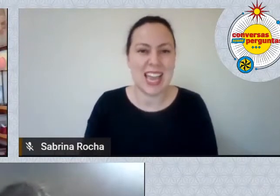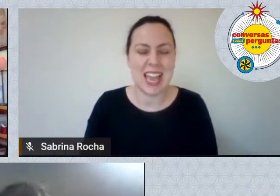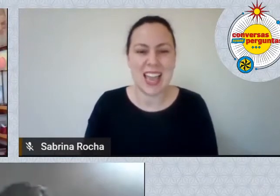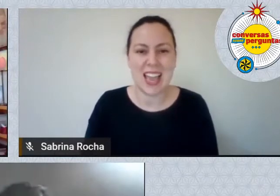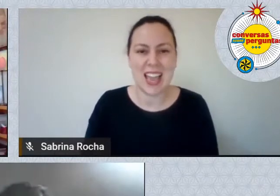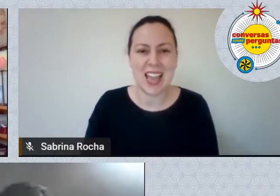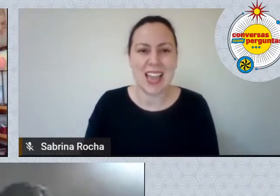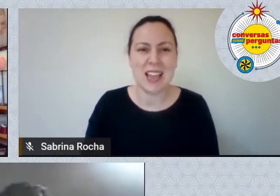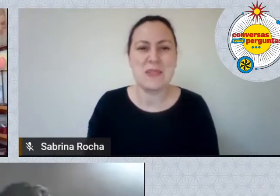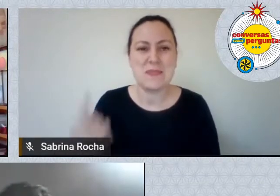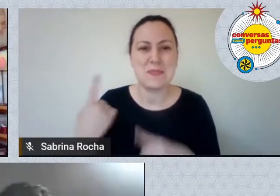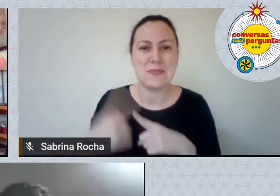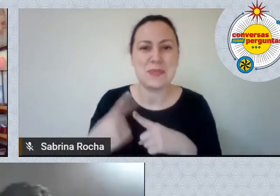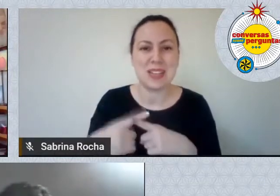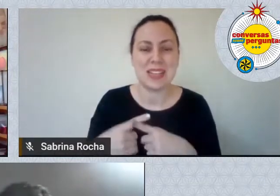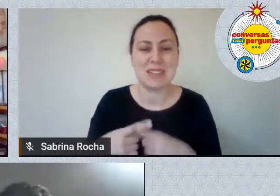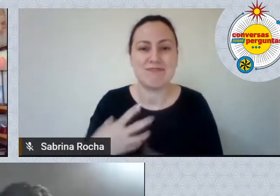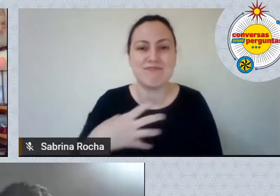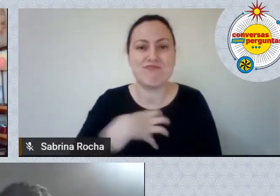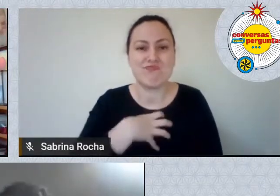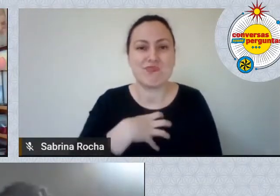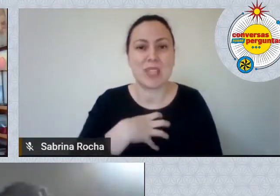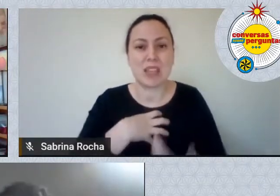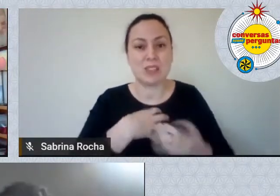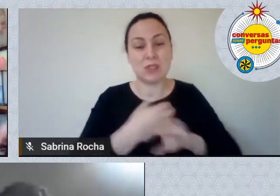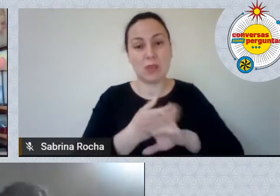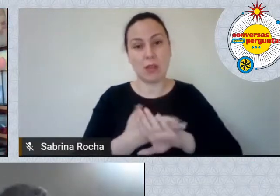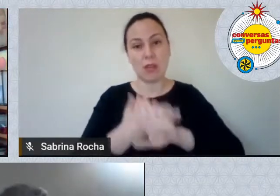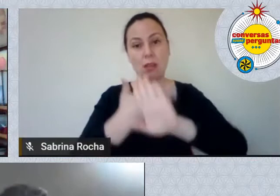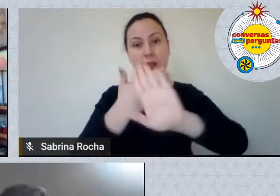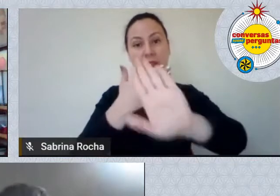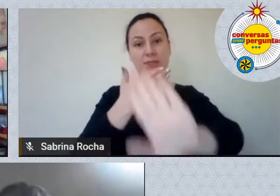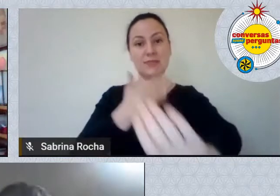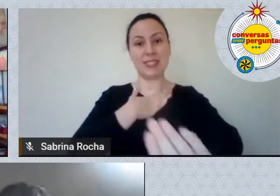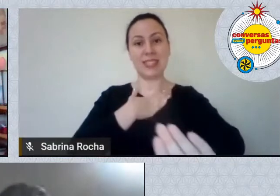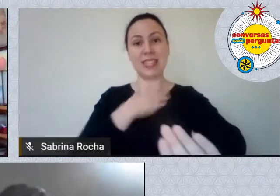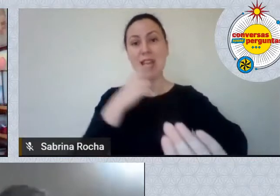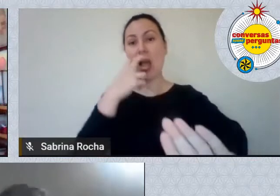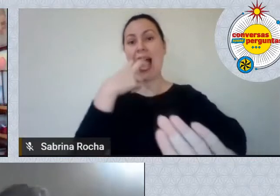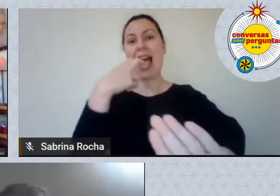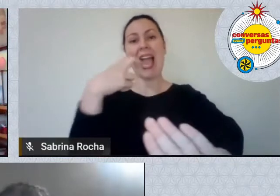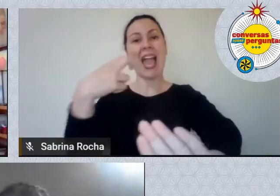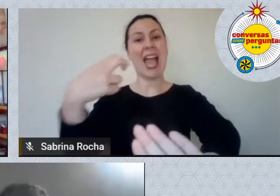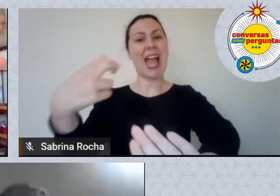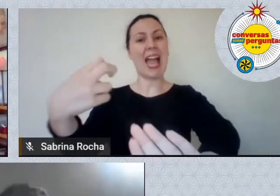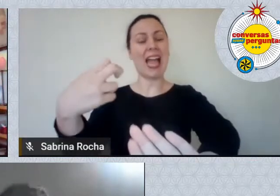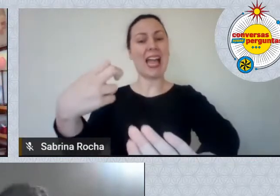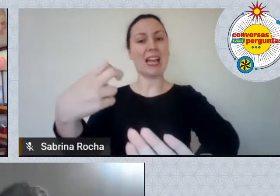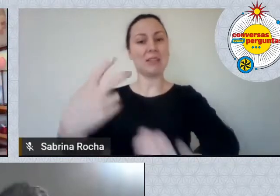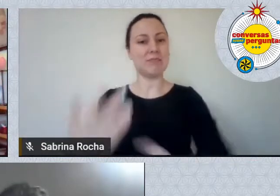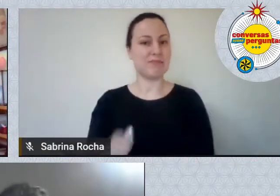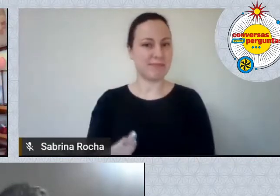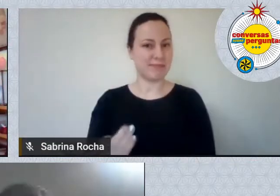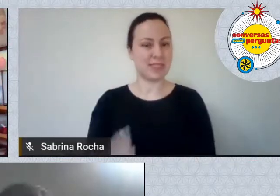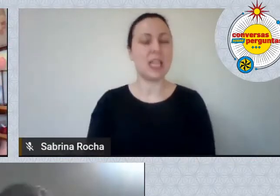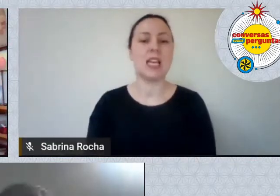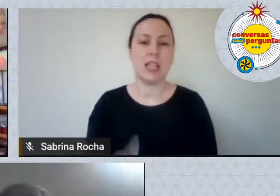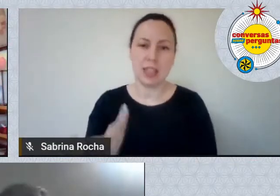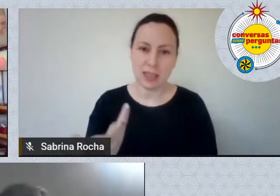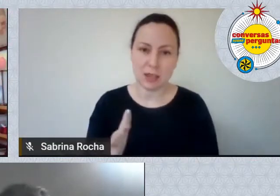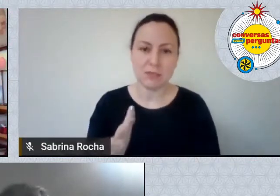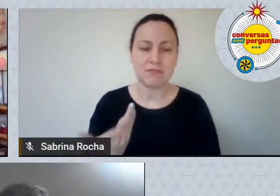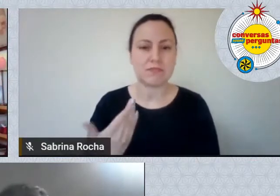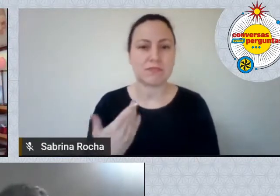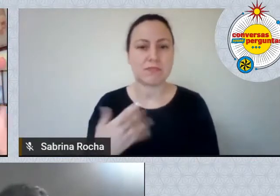a gente sente essa distância, então a gente tende a ampliar o volume da voz, né? E então essas fronteiras entre público e